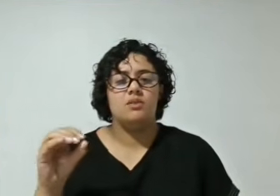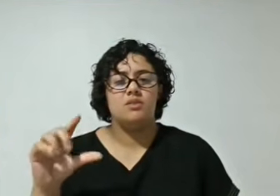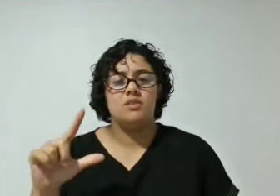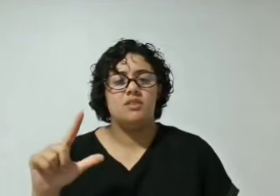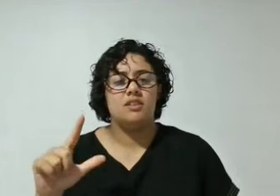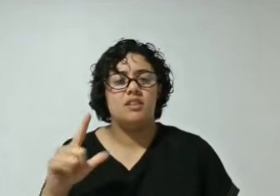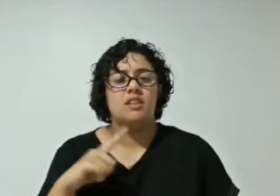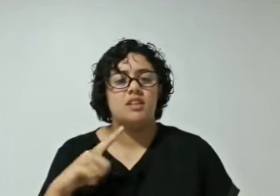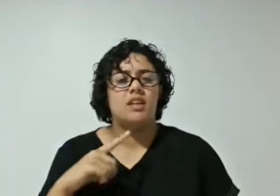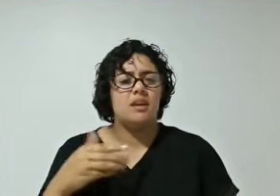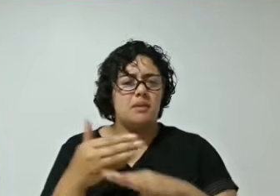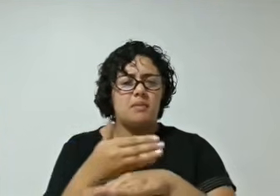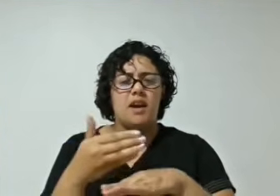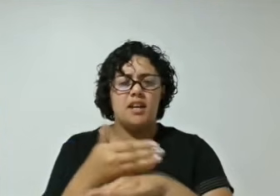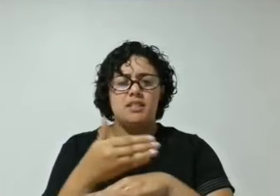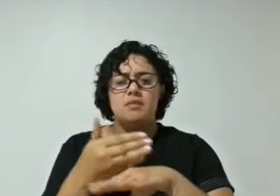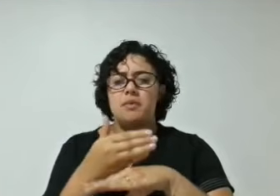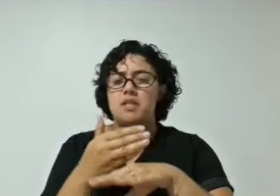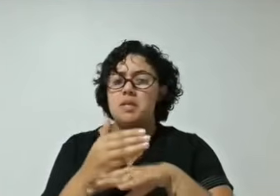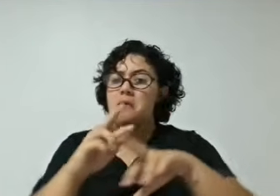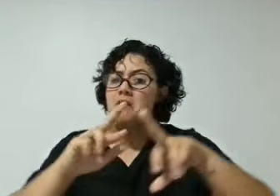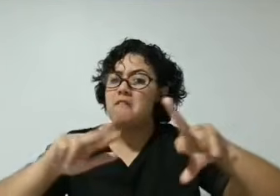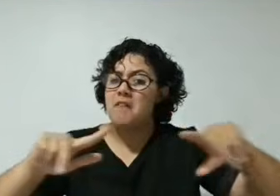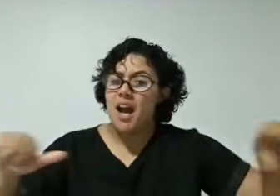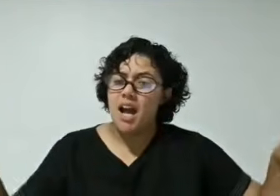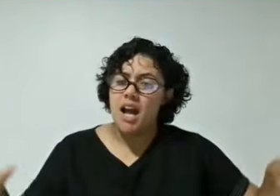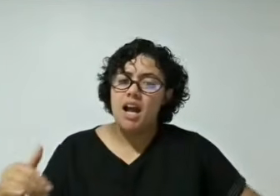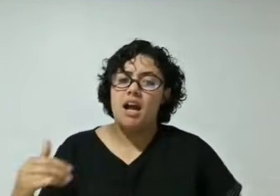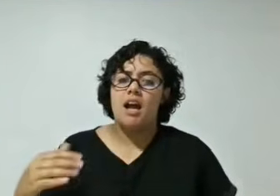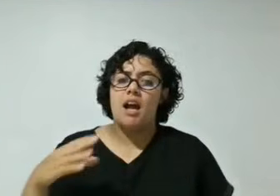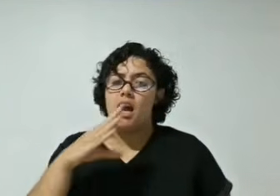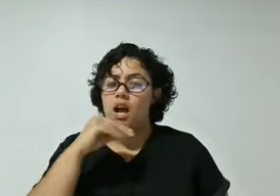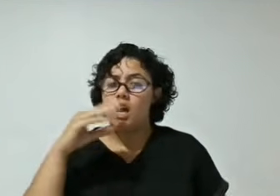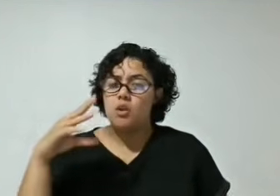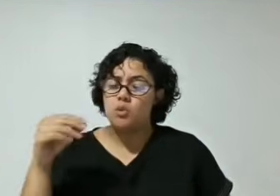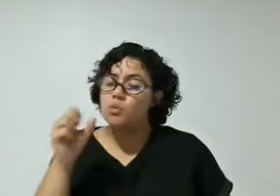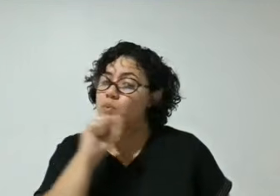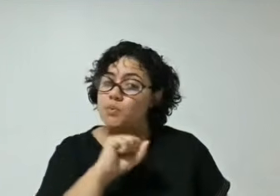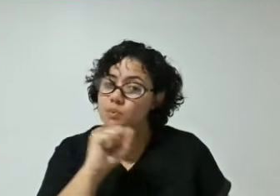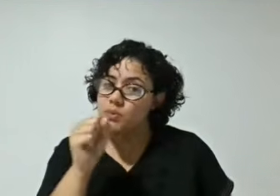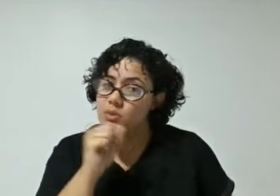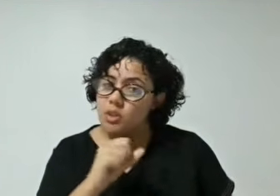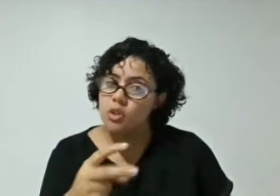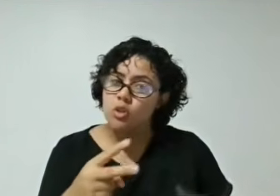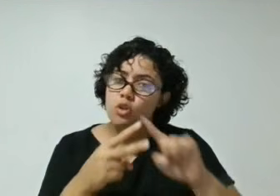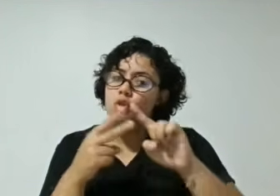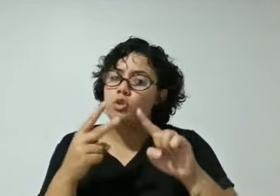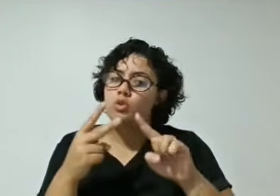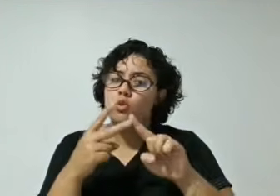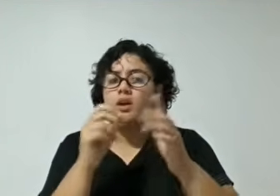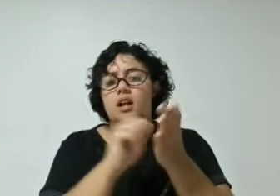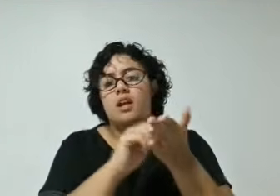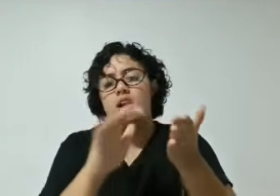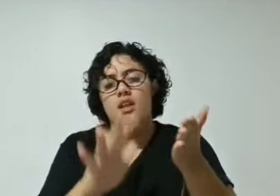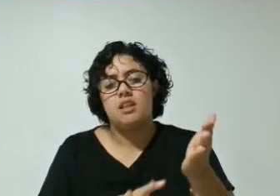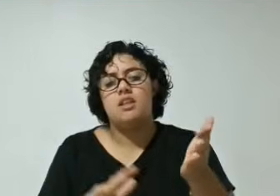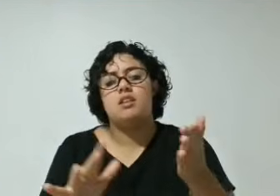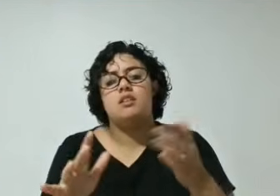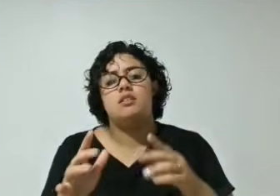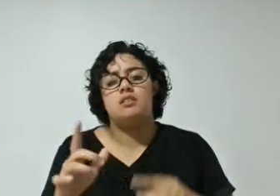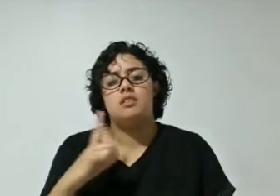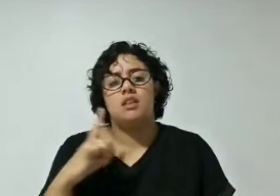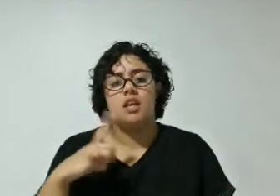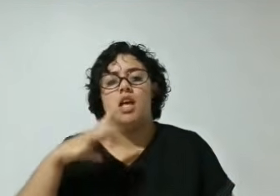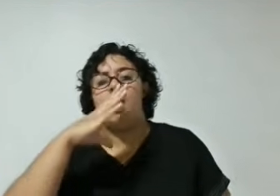grande participação desses adultos e idosos. E nós temos duas atividades que tem adultos